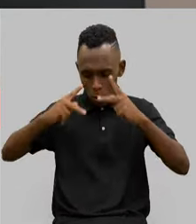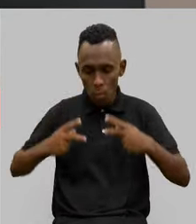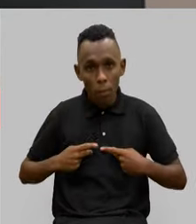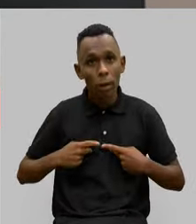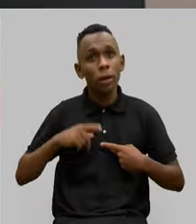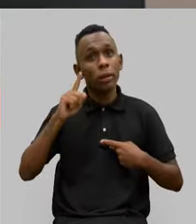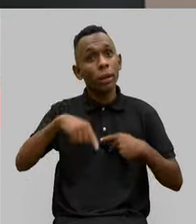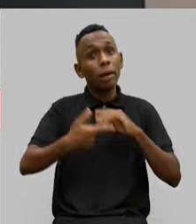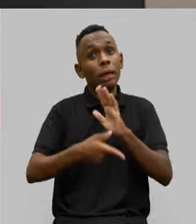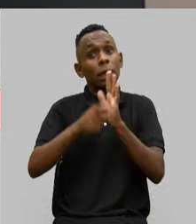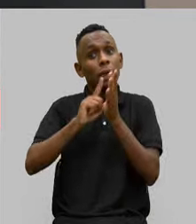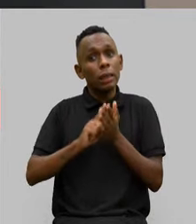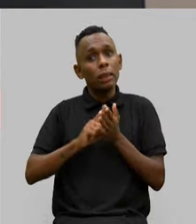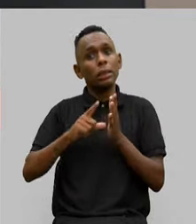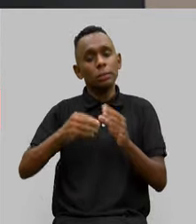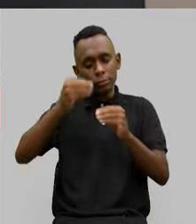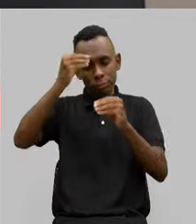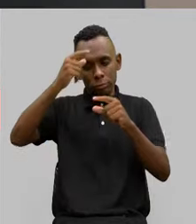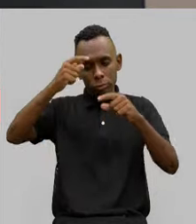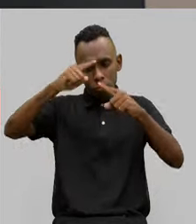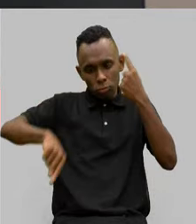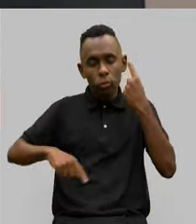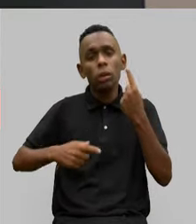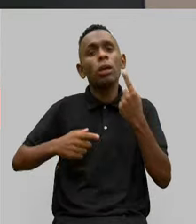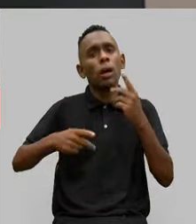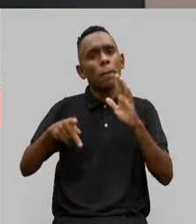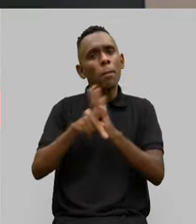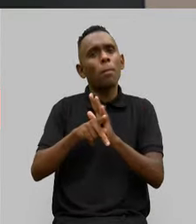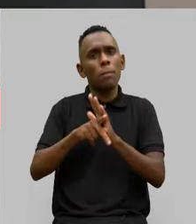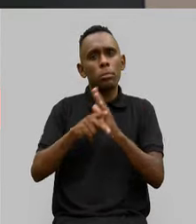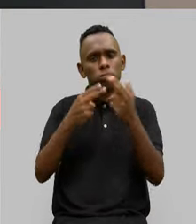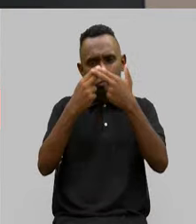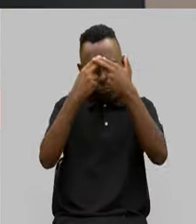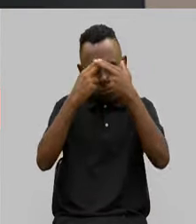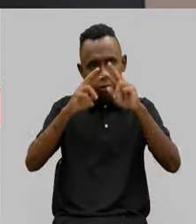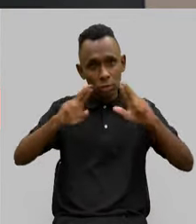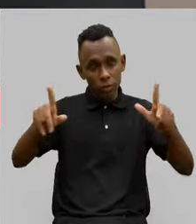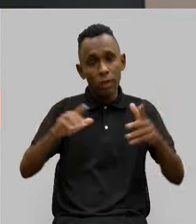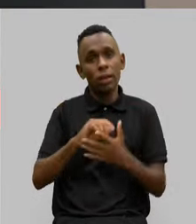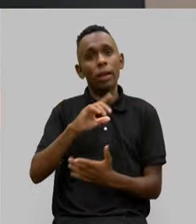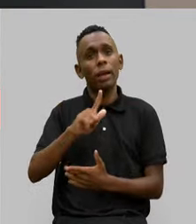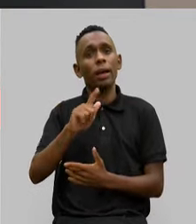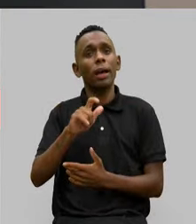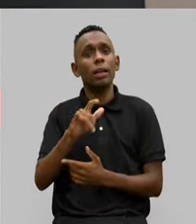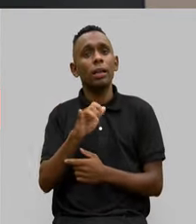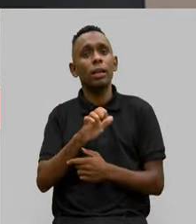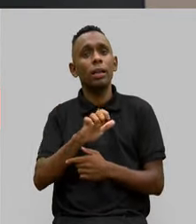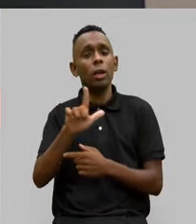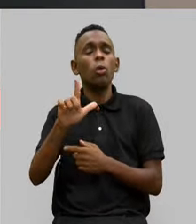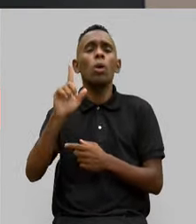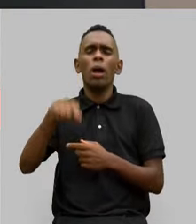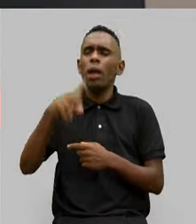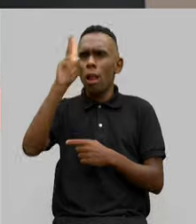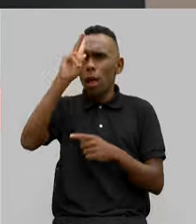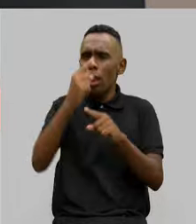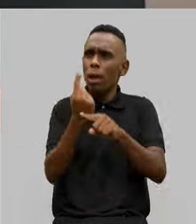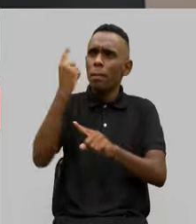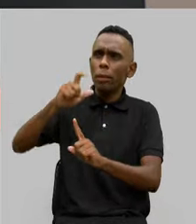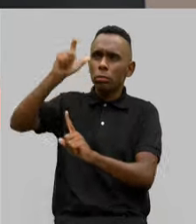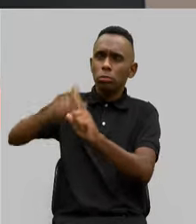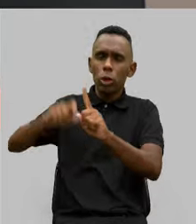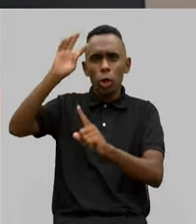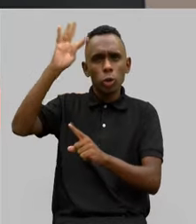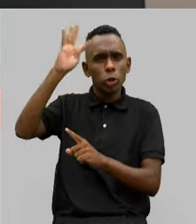precedidos por essas quebras de Tabu né e paradigmas Galileu Galileu Galileu Galilei todo mundo lembra defendeu a teoria